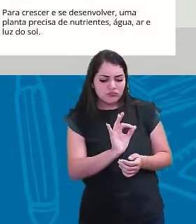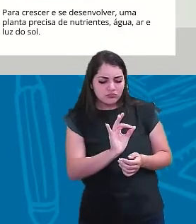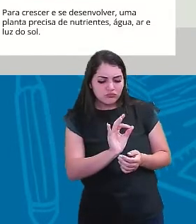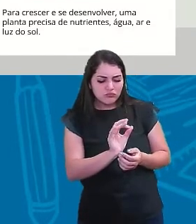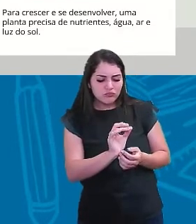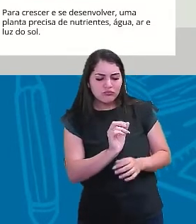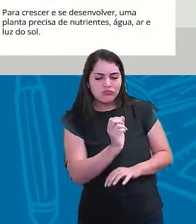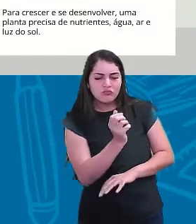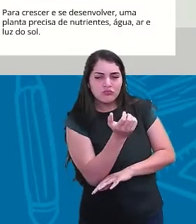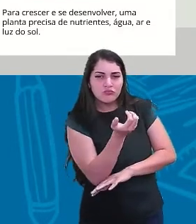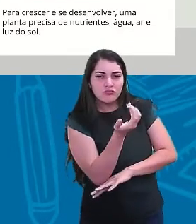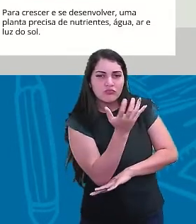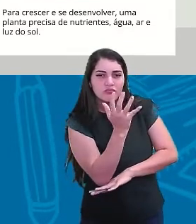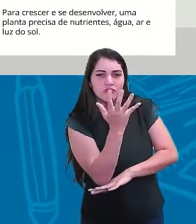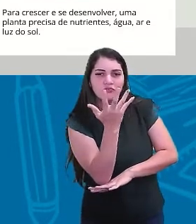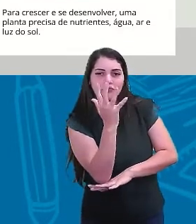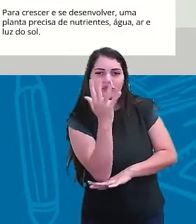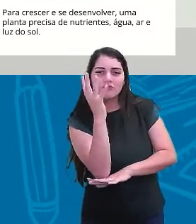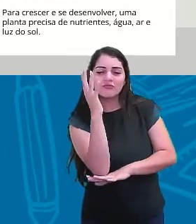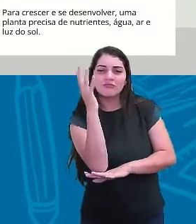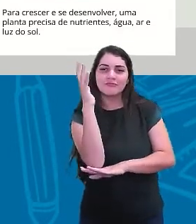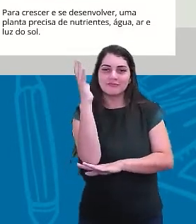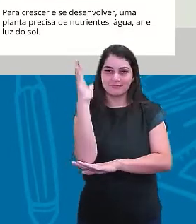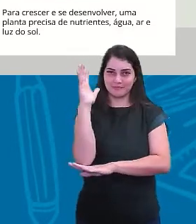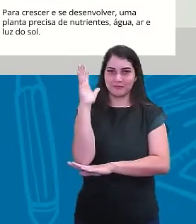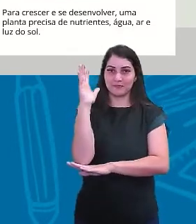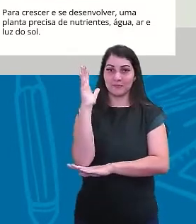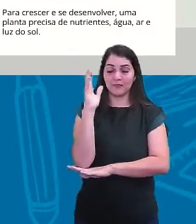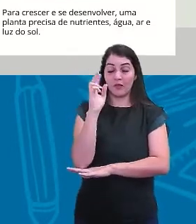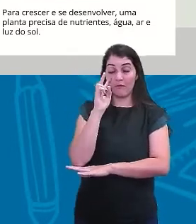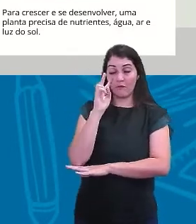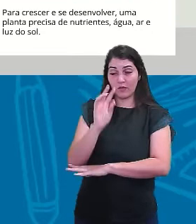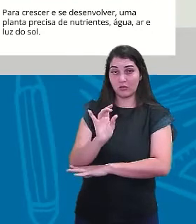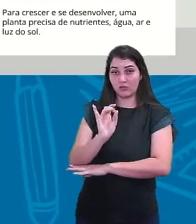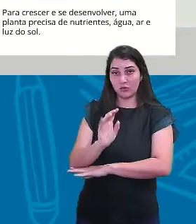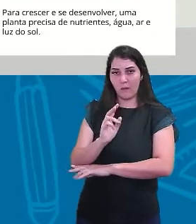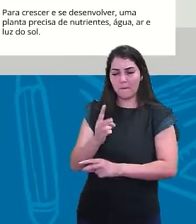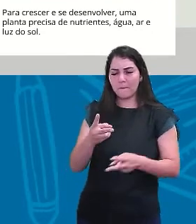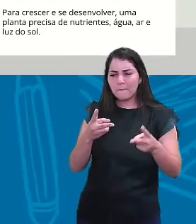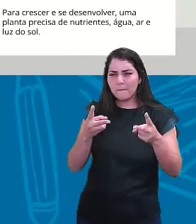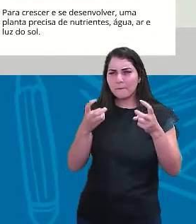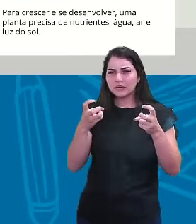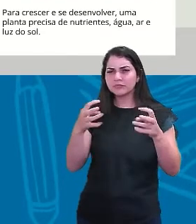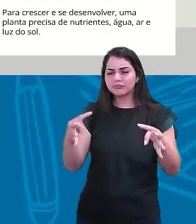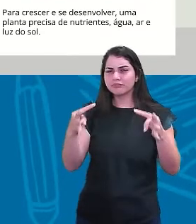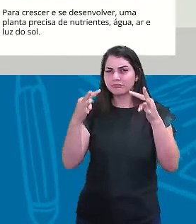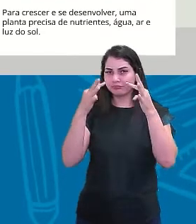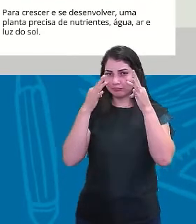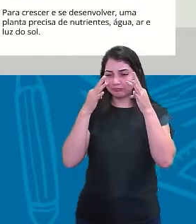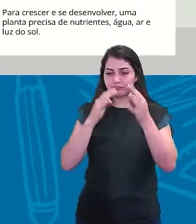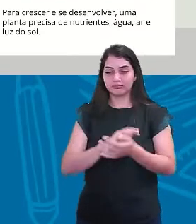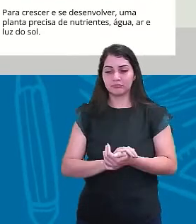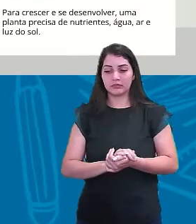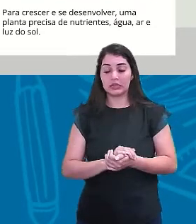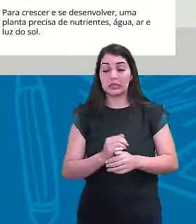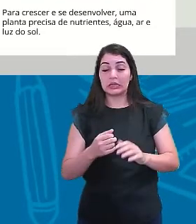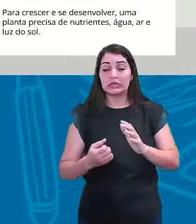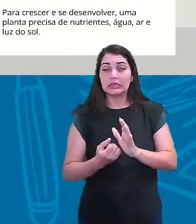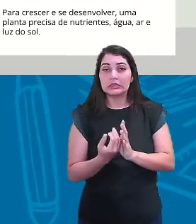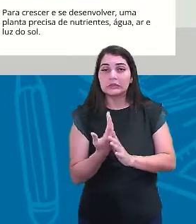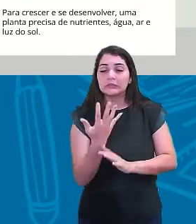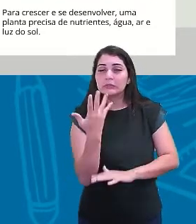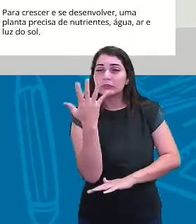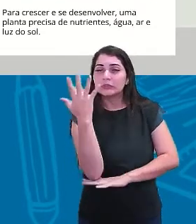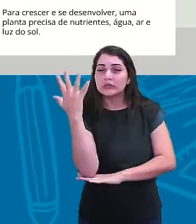crescendo aquela plantinha e vai desenvolvendo e vai crescendo. Vê só, preste atenção. Para crescer e se